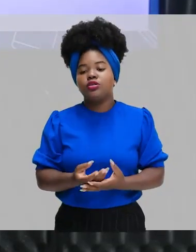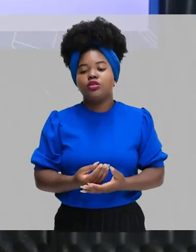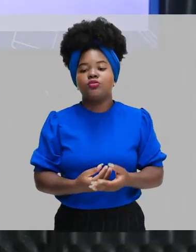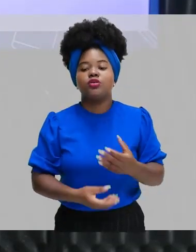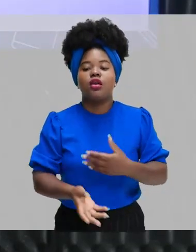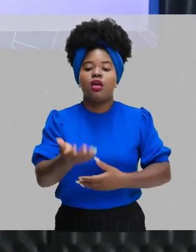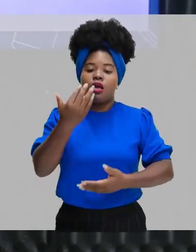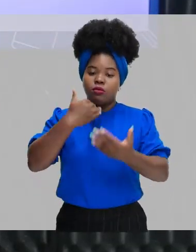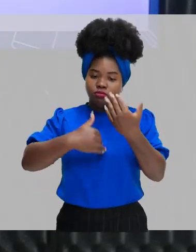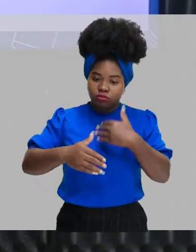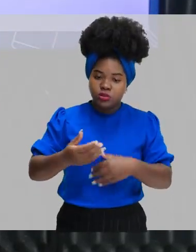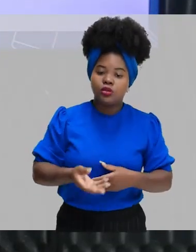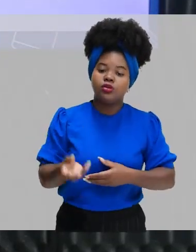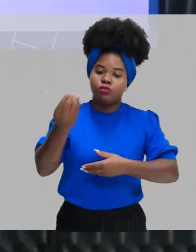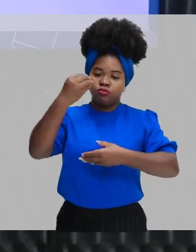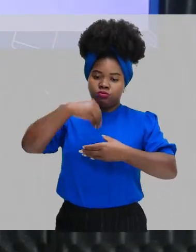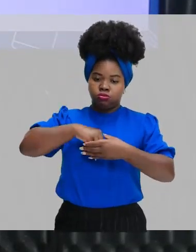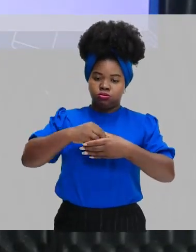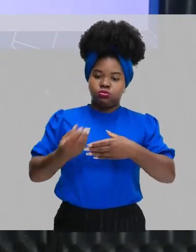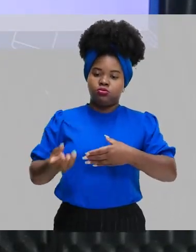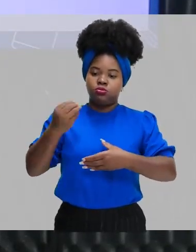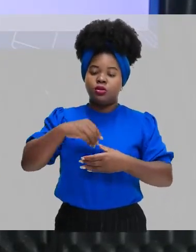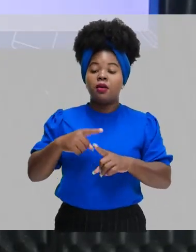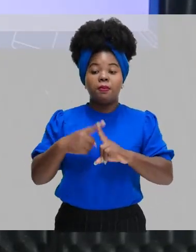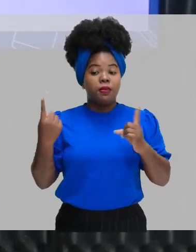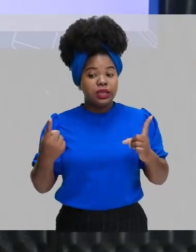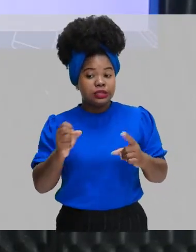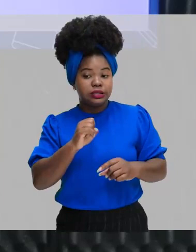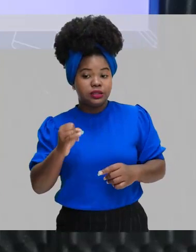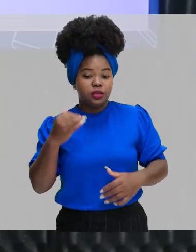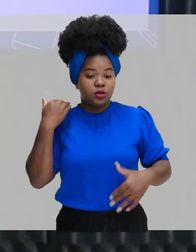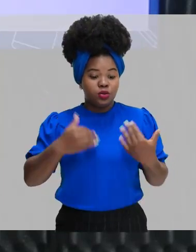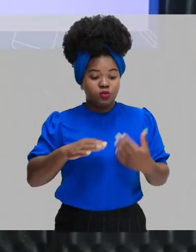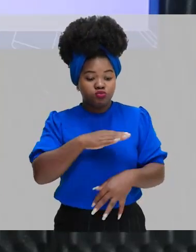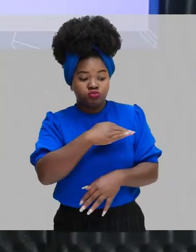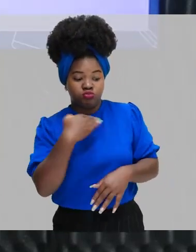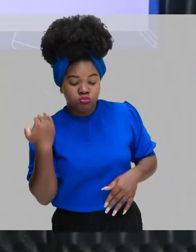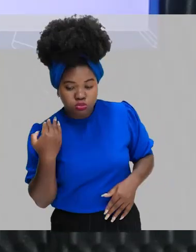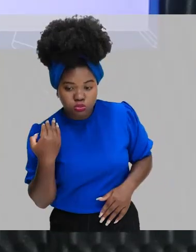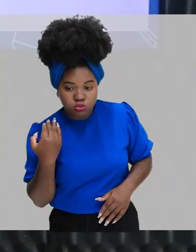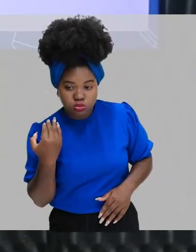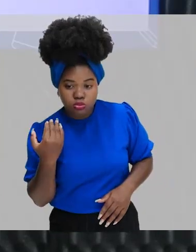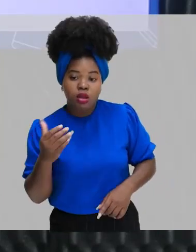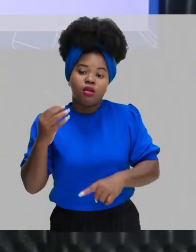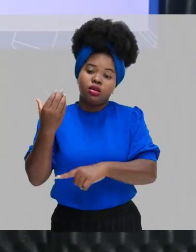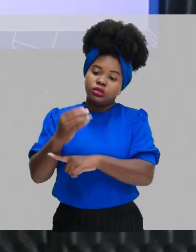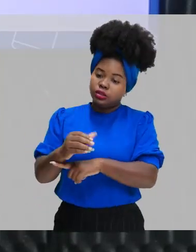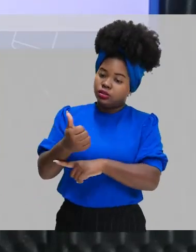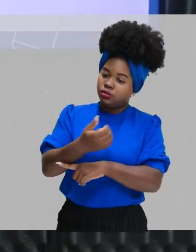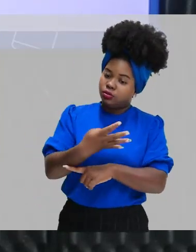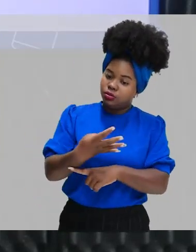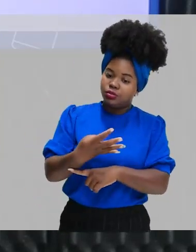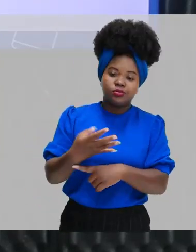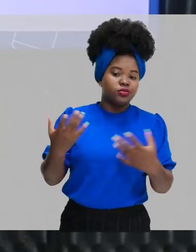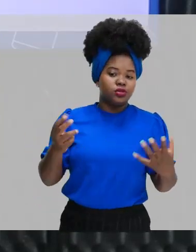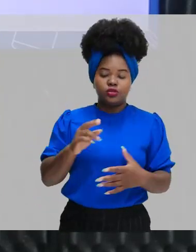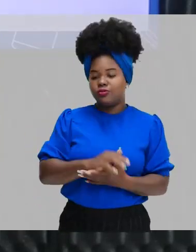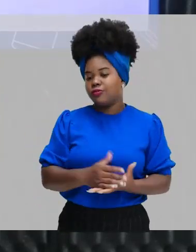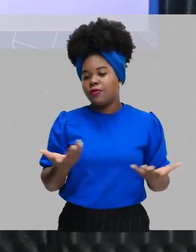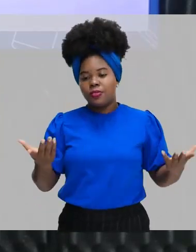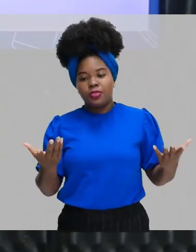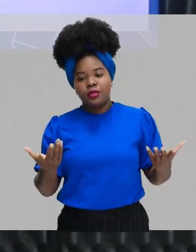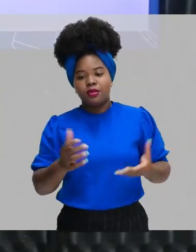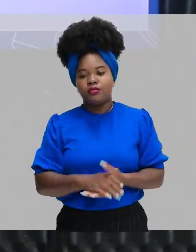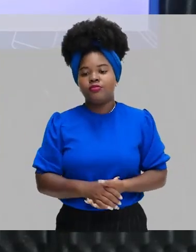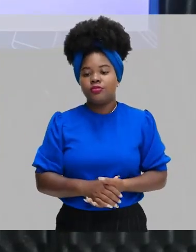14 mas o organismo morreu e esse carbono 14 não será mais reposto ele vai